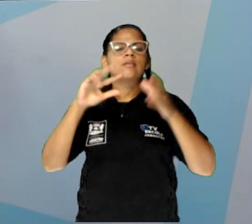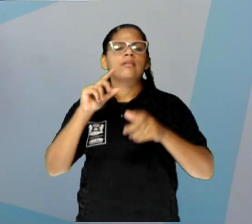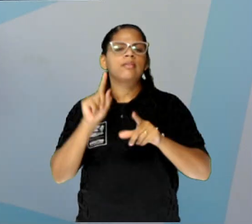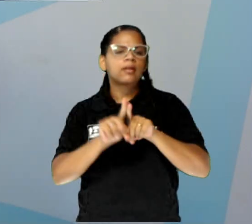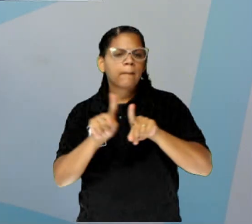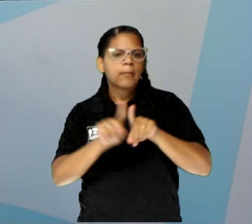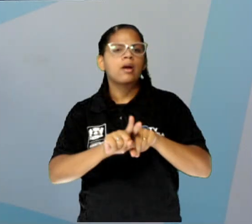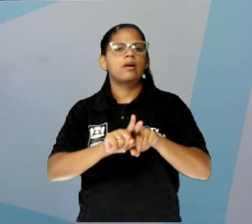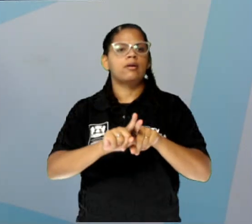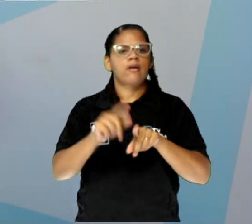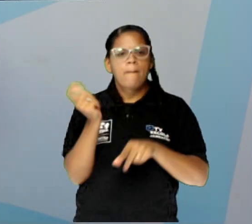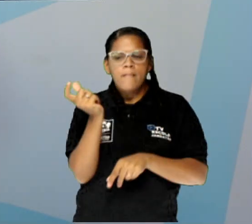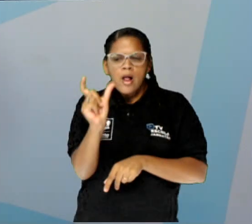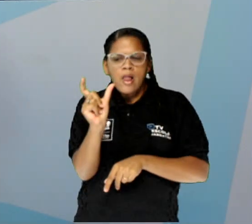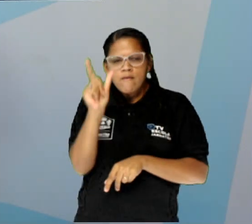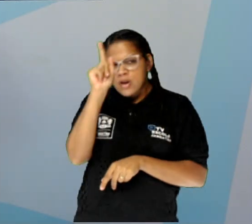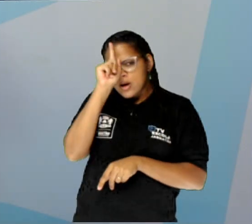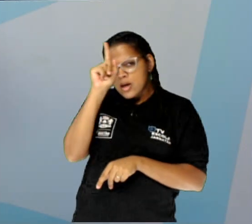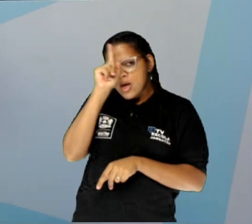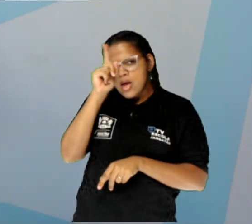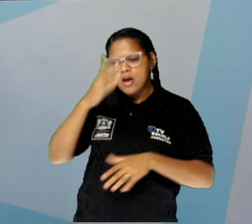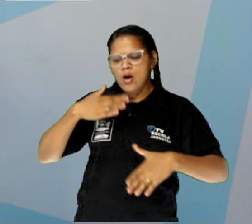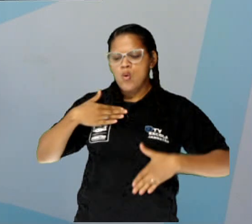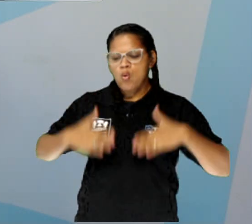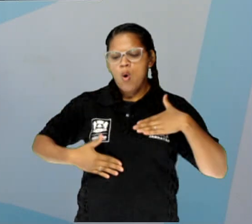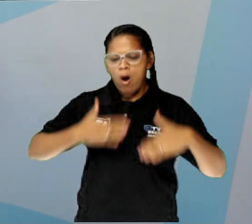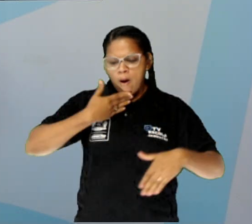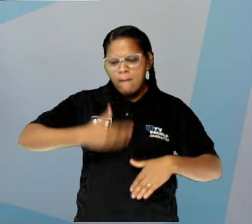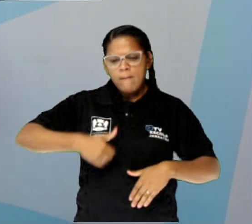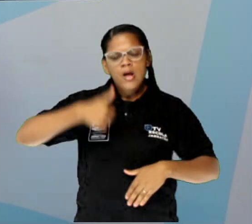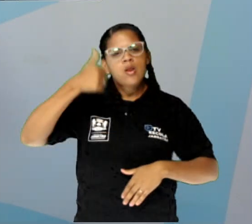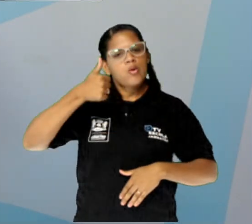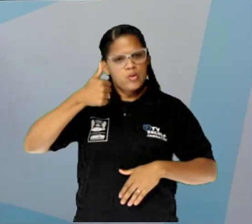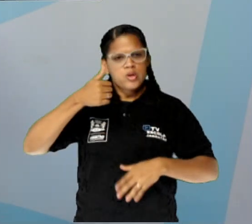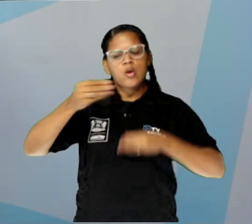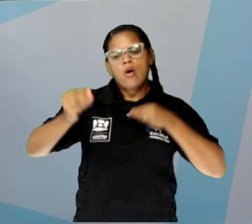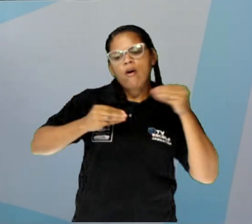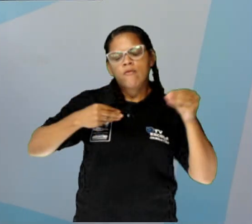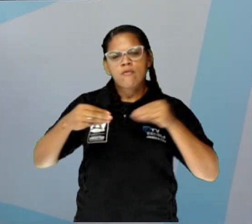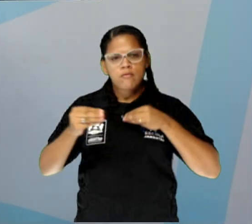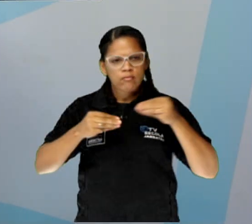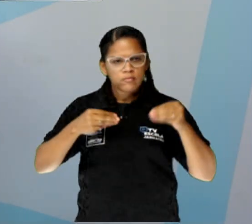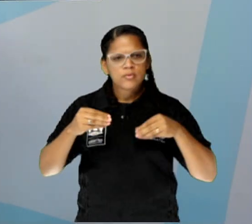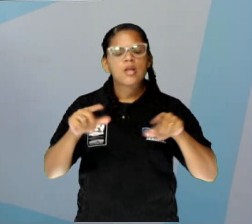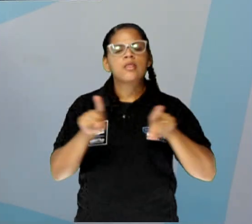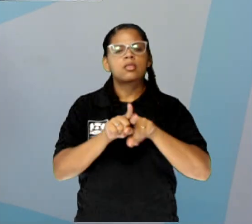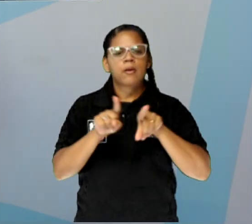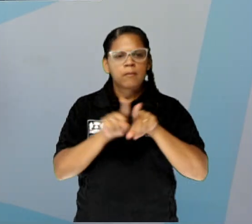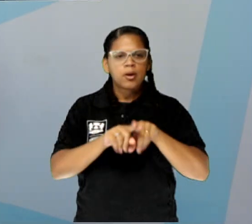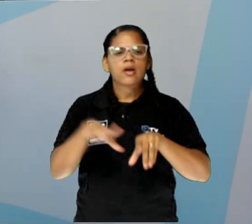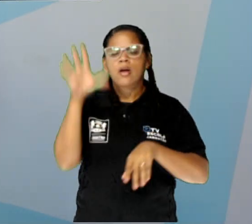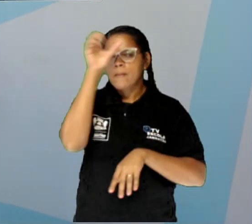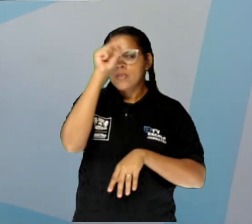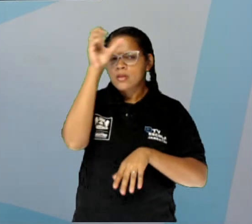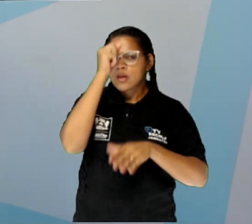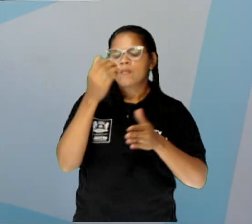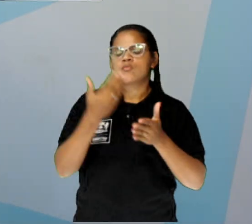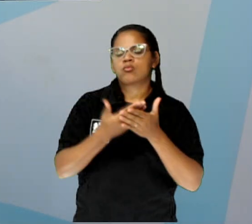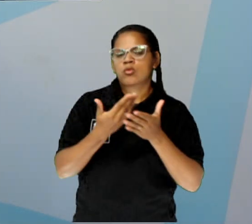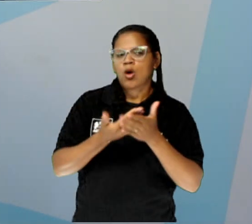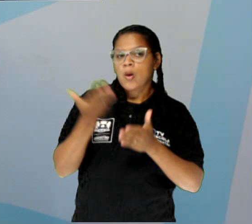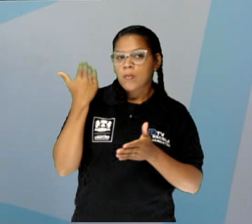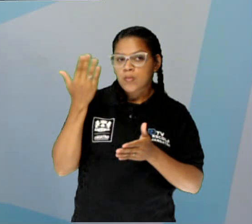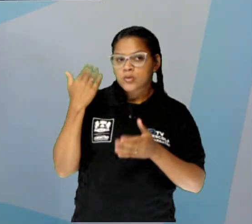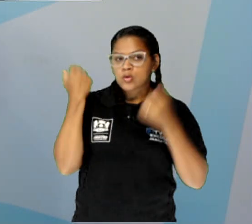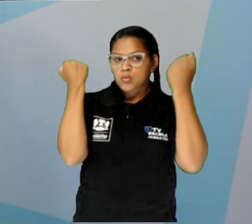grega, da melhoria do corpo, a parte flexível. Depois a gente aprendeu na aula anterior um pouquinho sobre